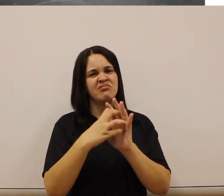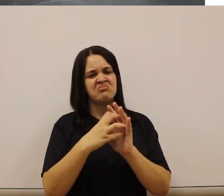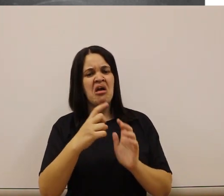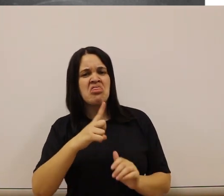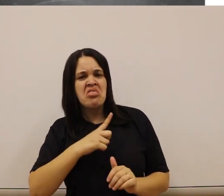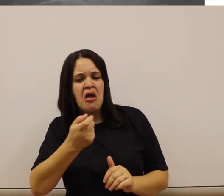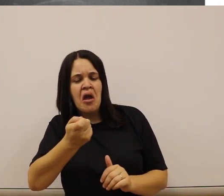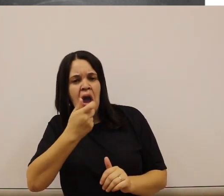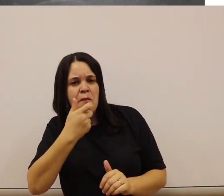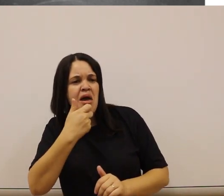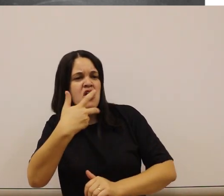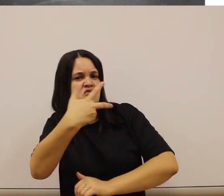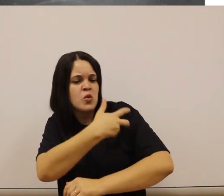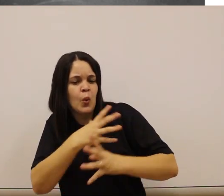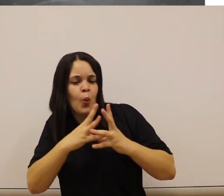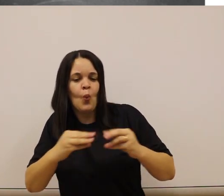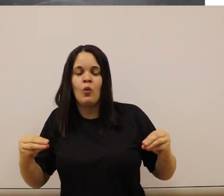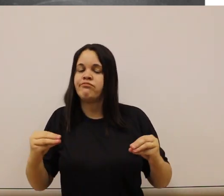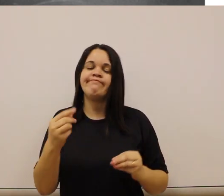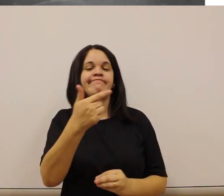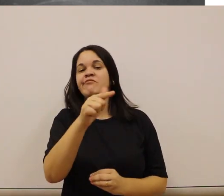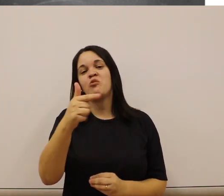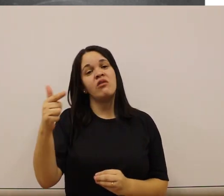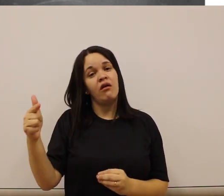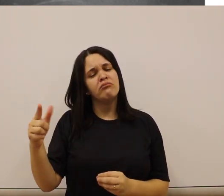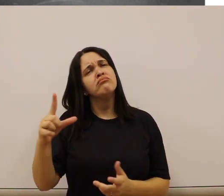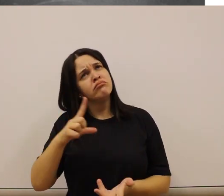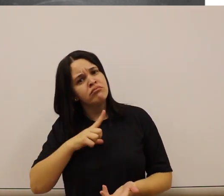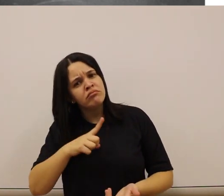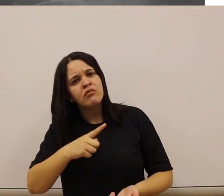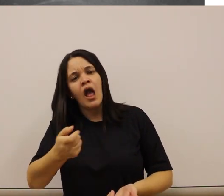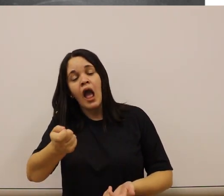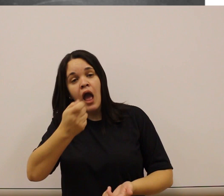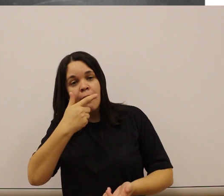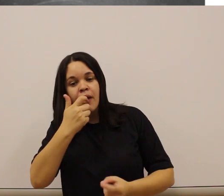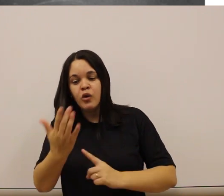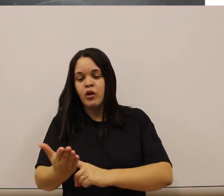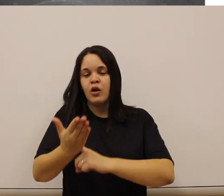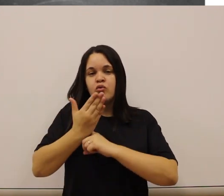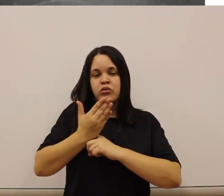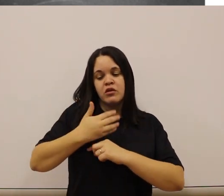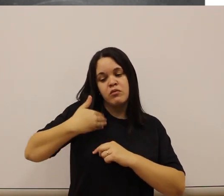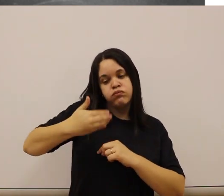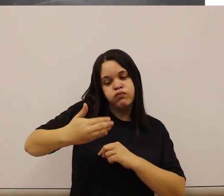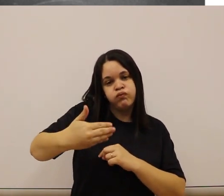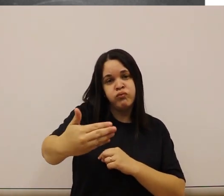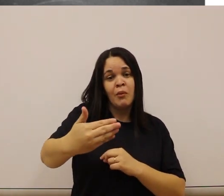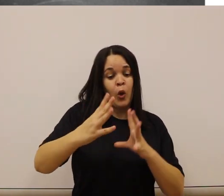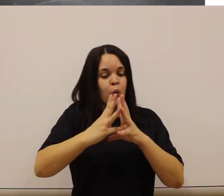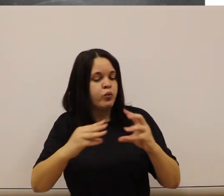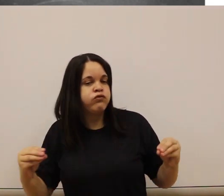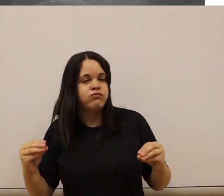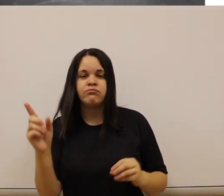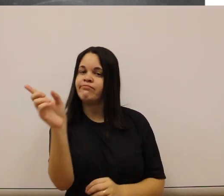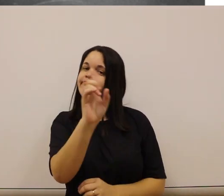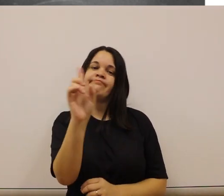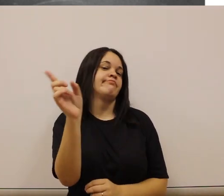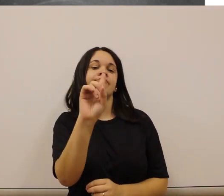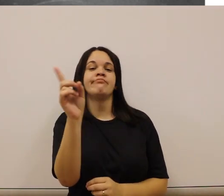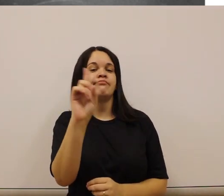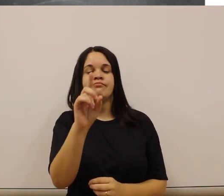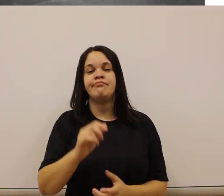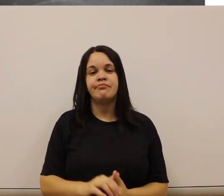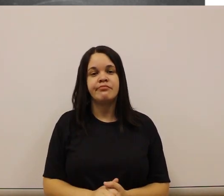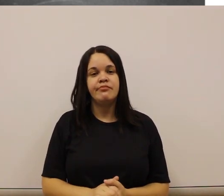cura. Ela hoje tem medicamentos que dão longevidade aos portadores do vírus, mas cura não.